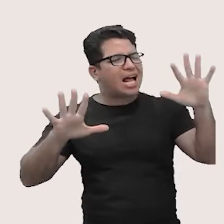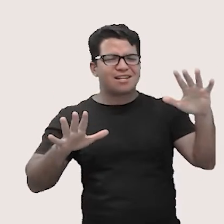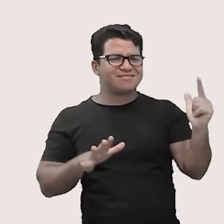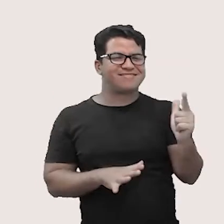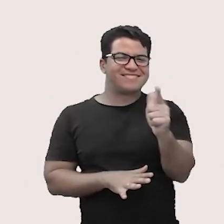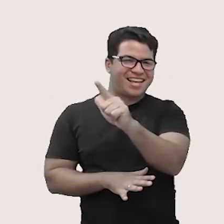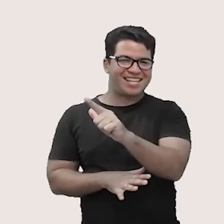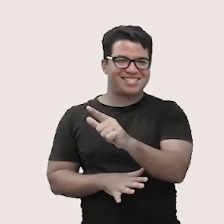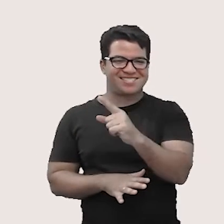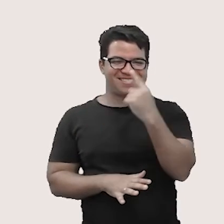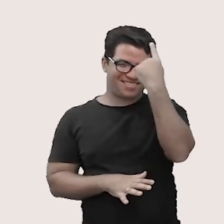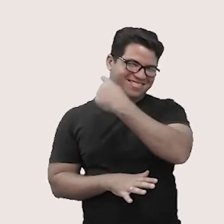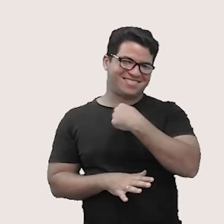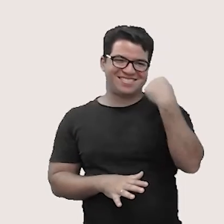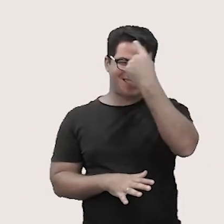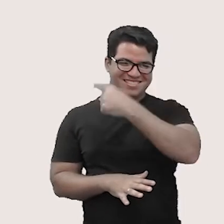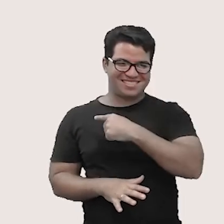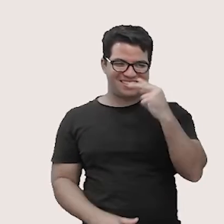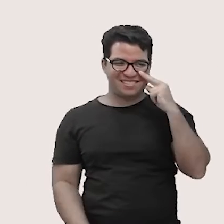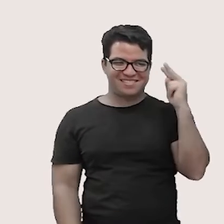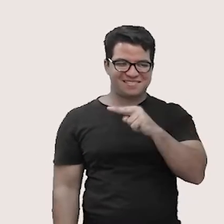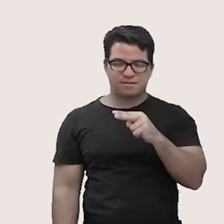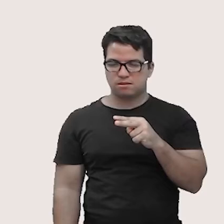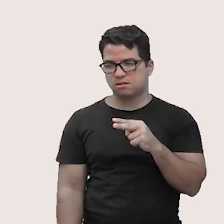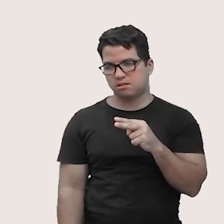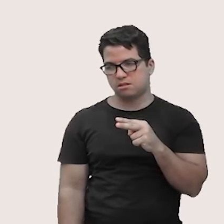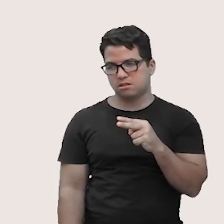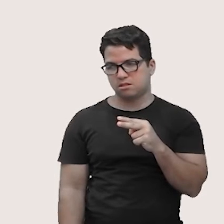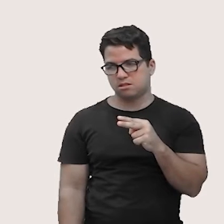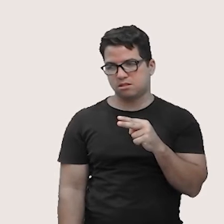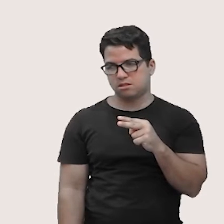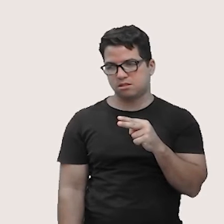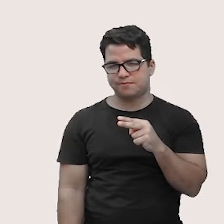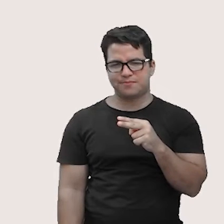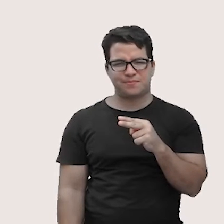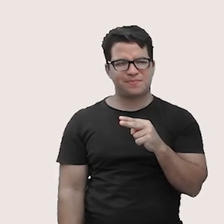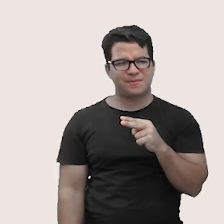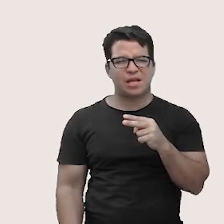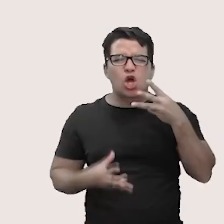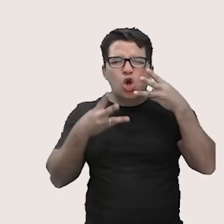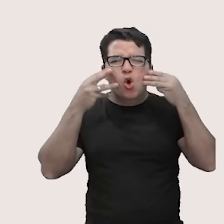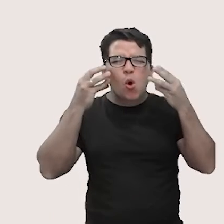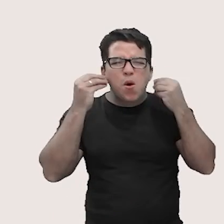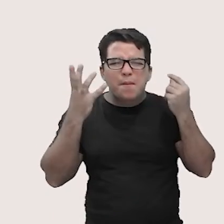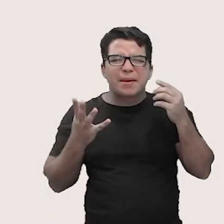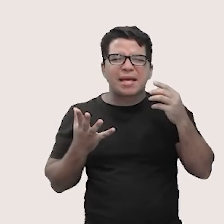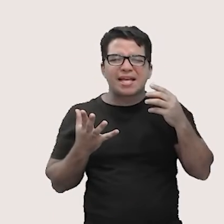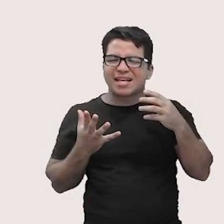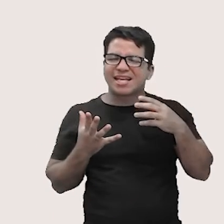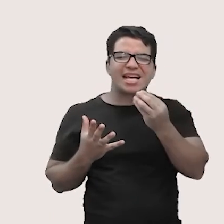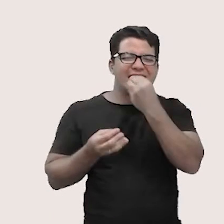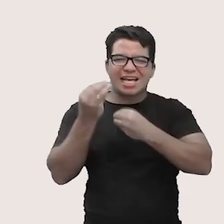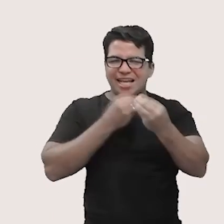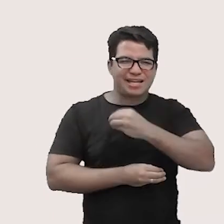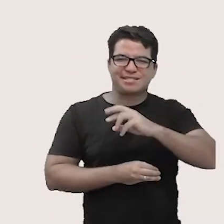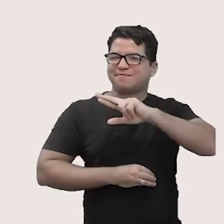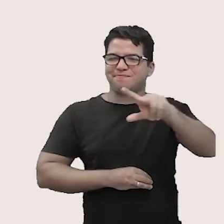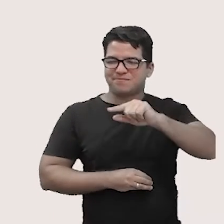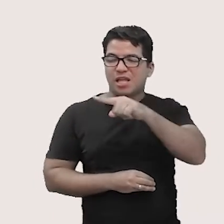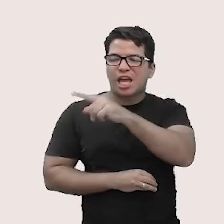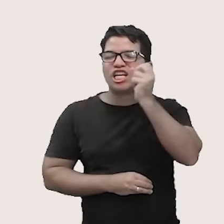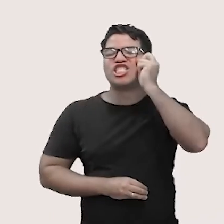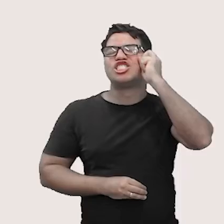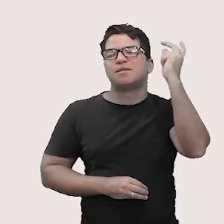Franklin olhando para a cara dele, que ele ia comer a comida de gato, não, ele estava só lavando, mas, né, o gato, como